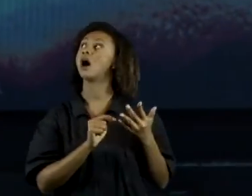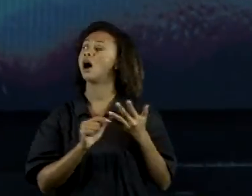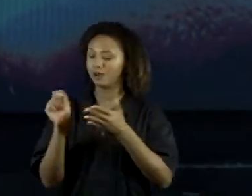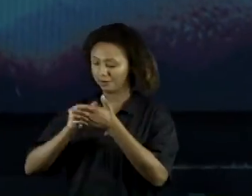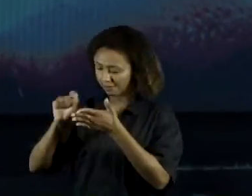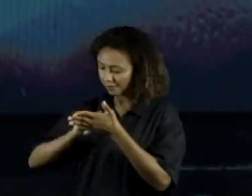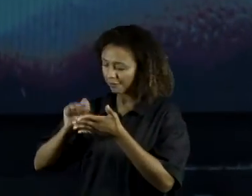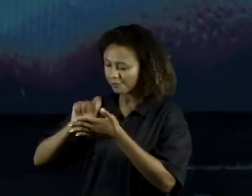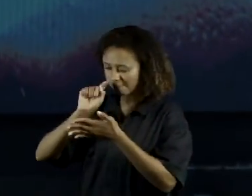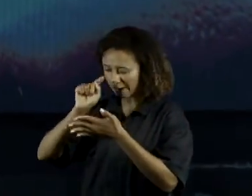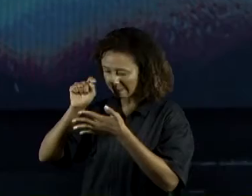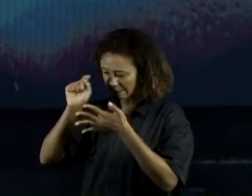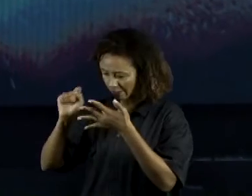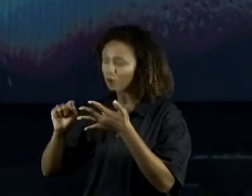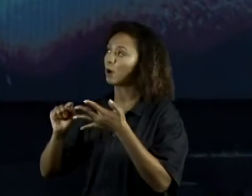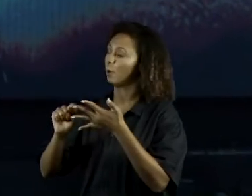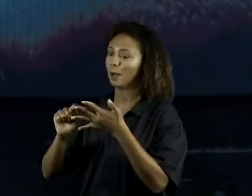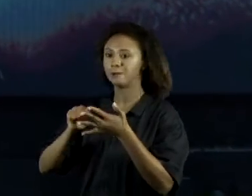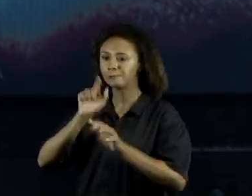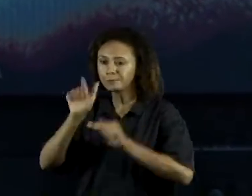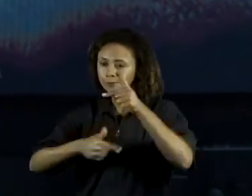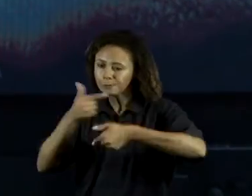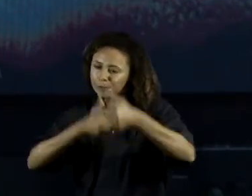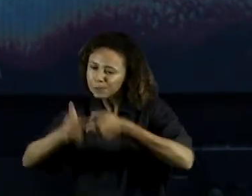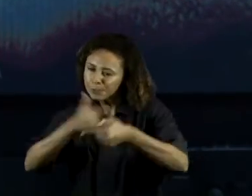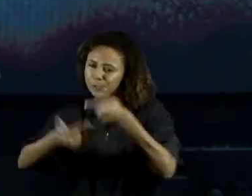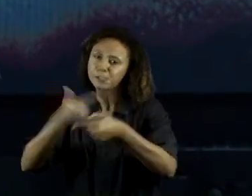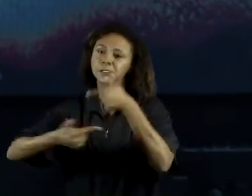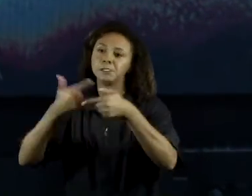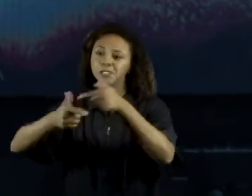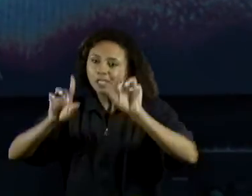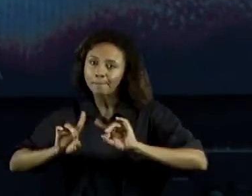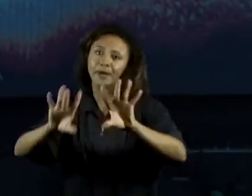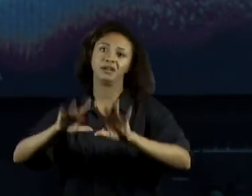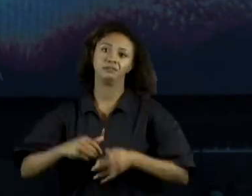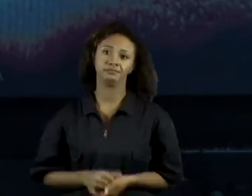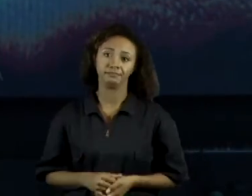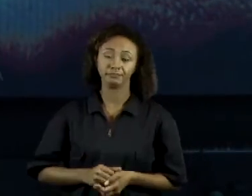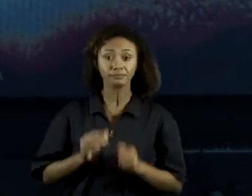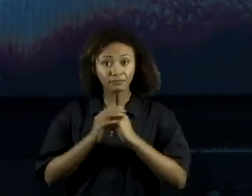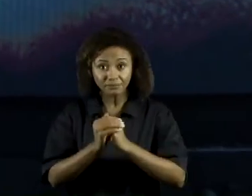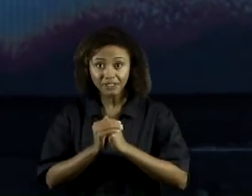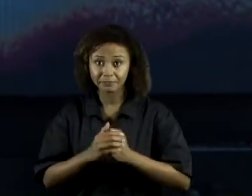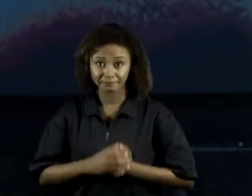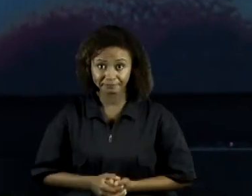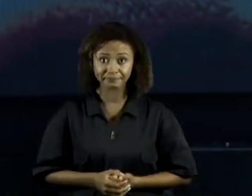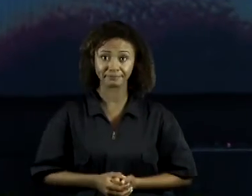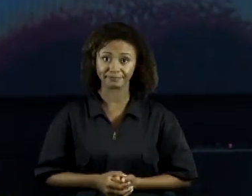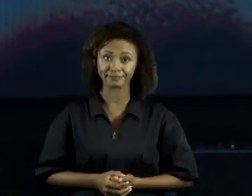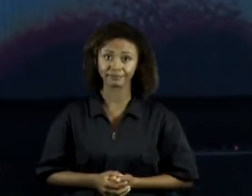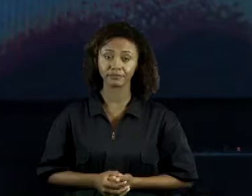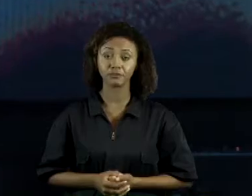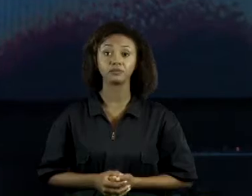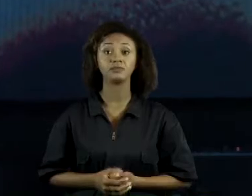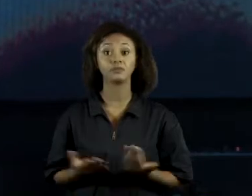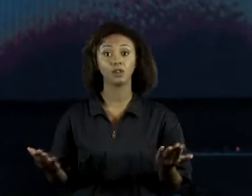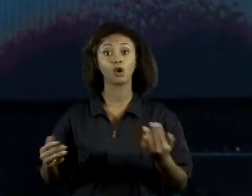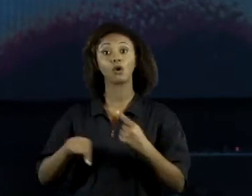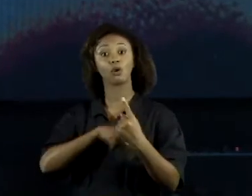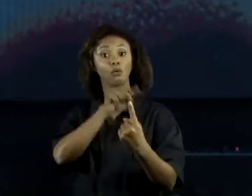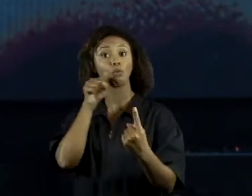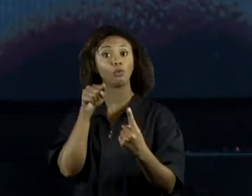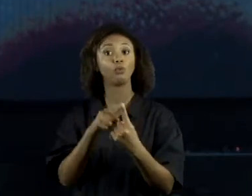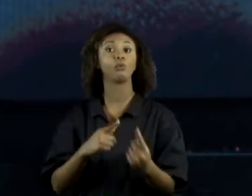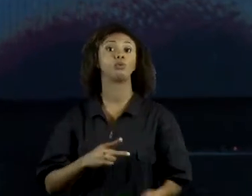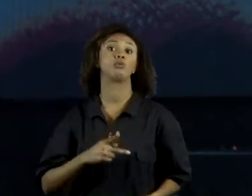ele se concretize. Amém? Então, o propósito é